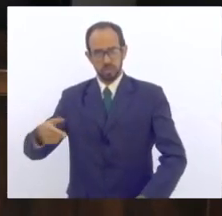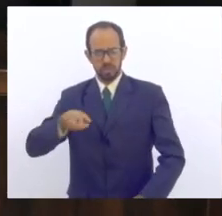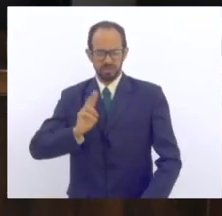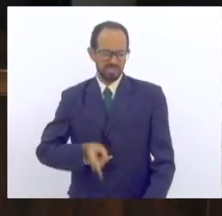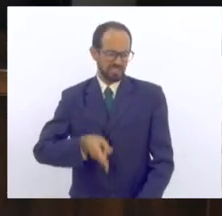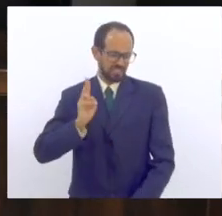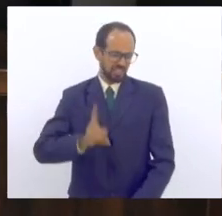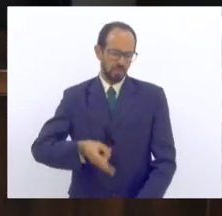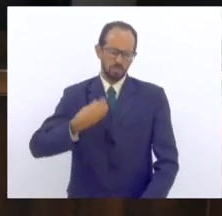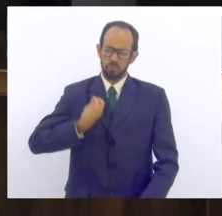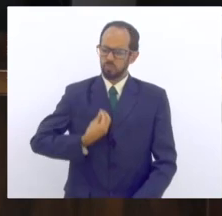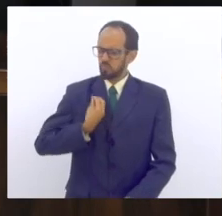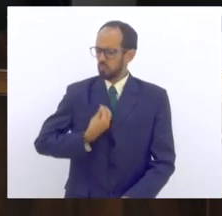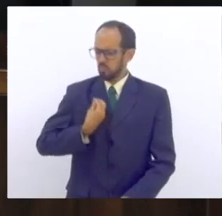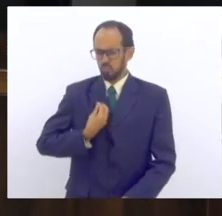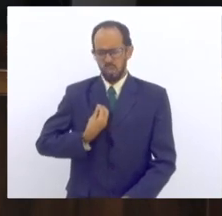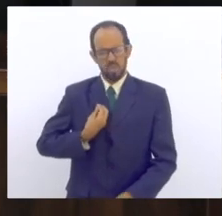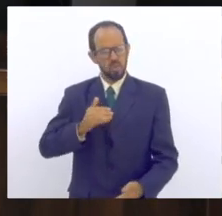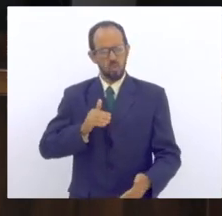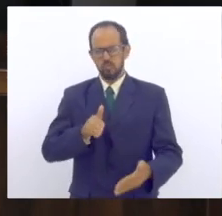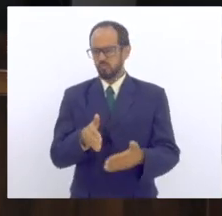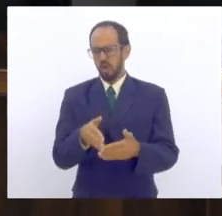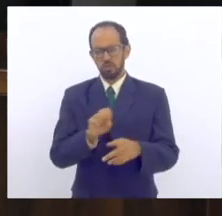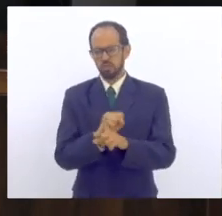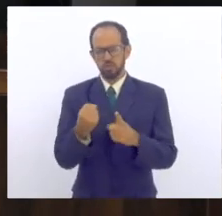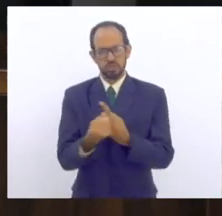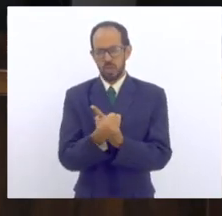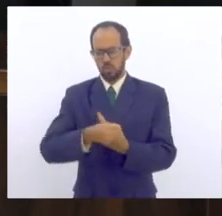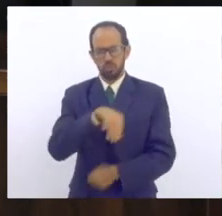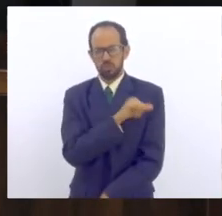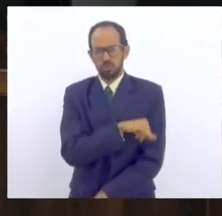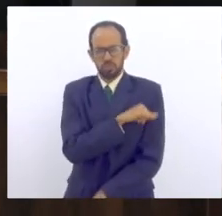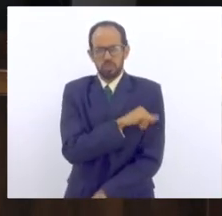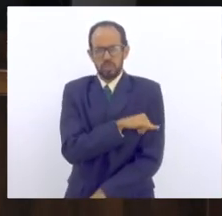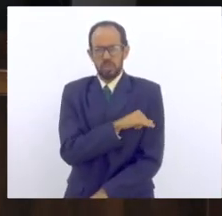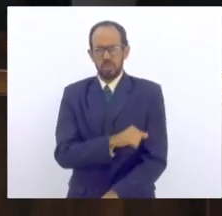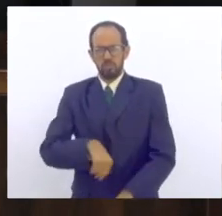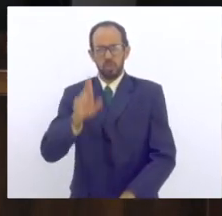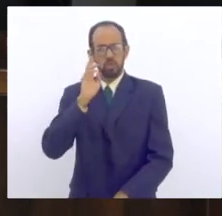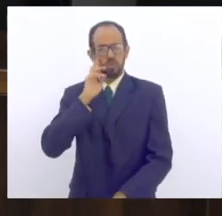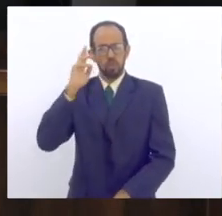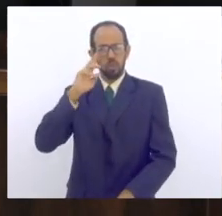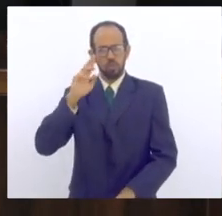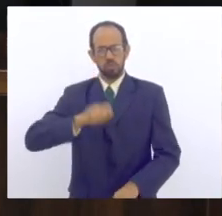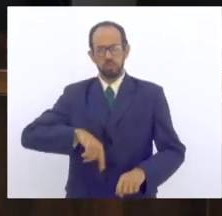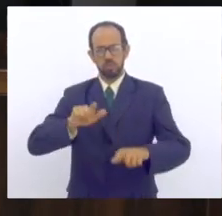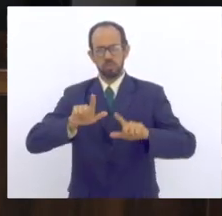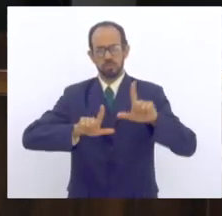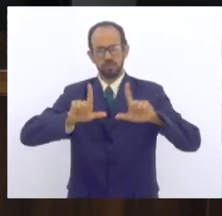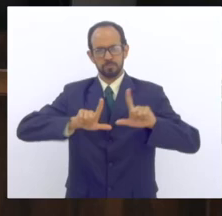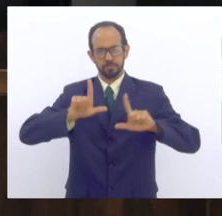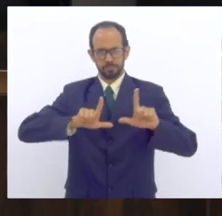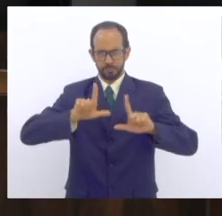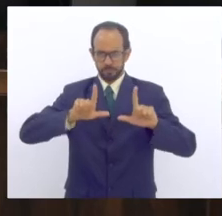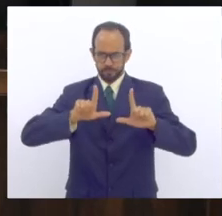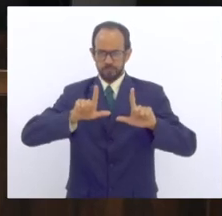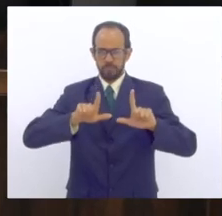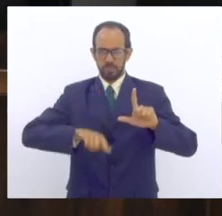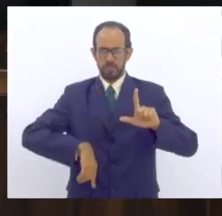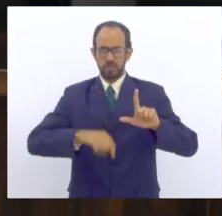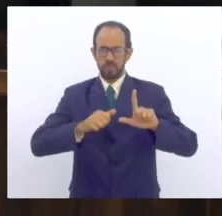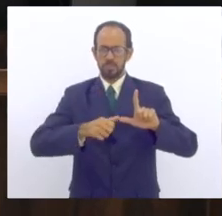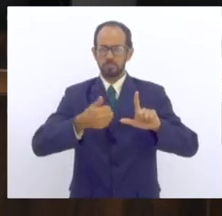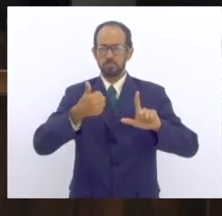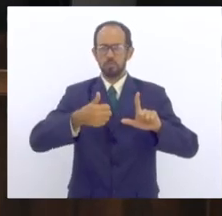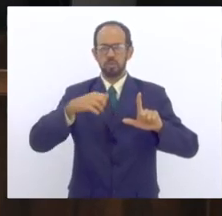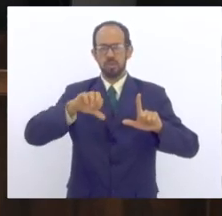vitalidade consciência social no Rio de Janeiro foi proprietário da locadora de televisão com a matriz fundada na década de 60